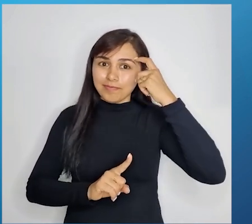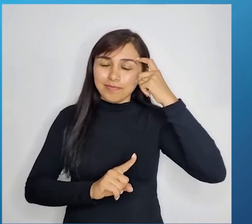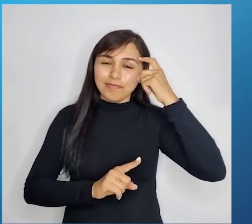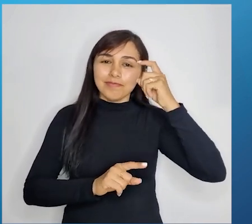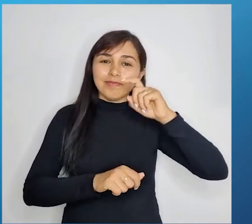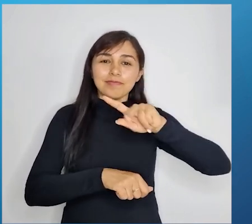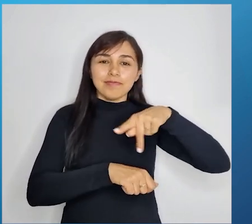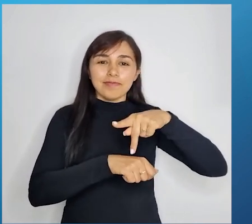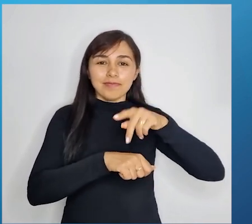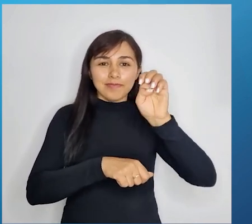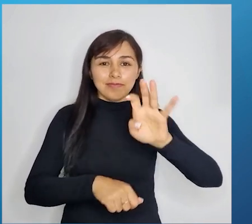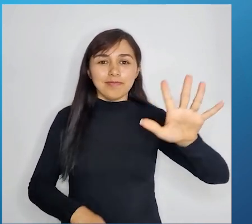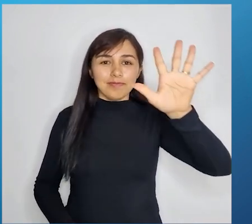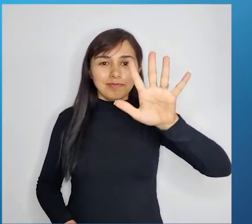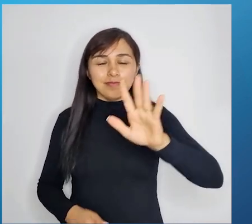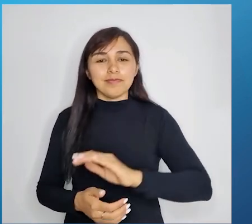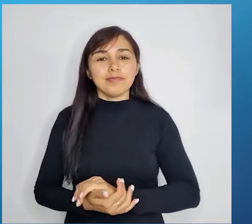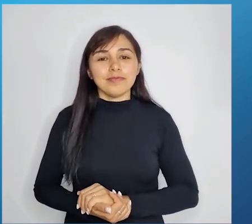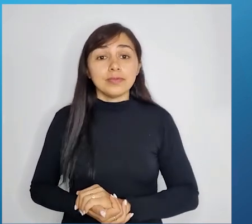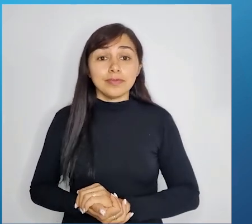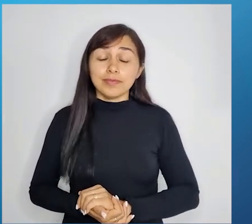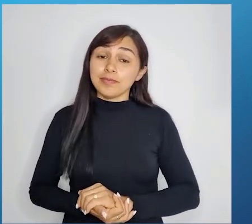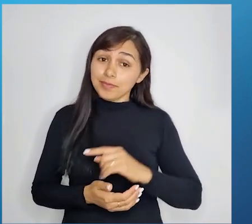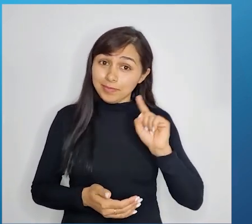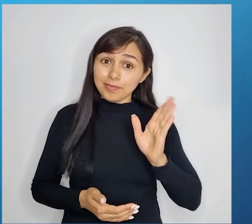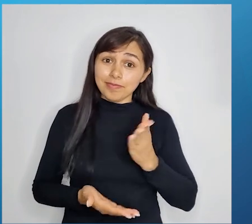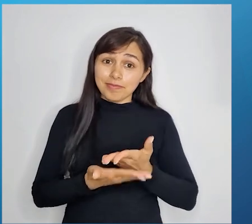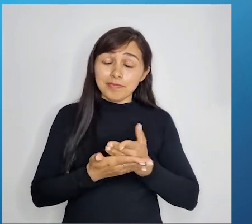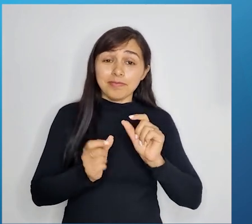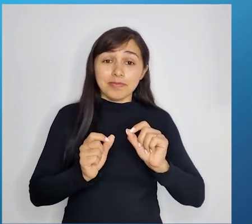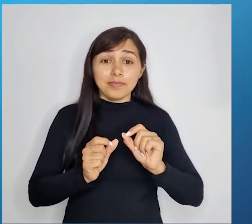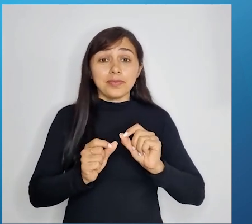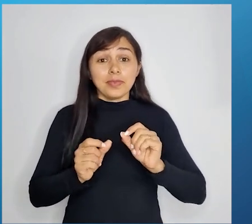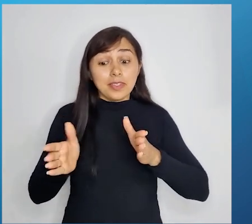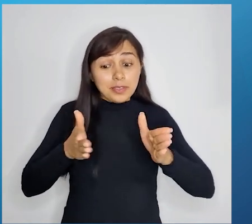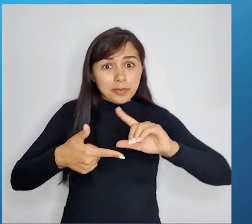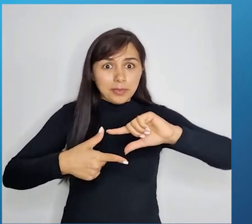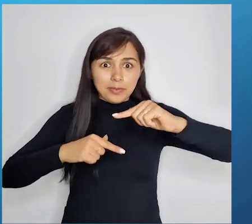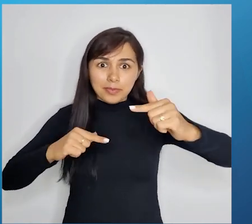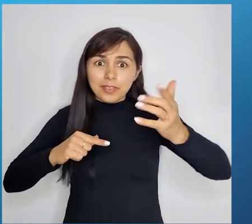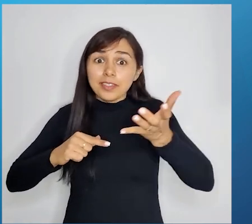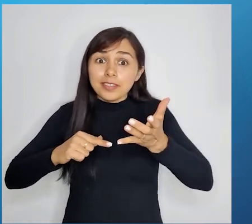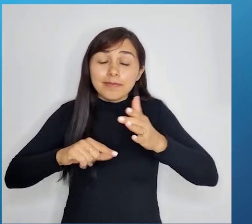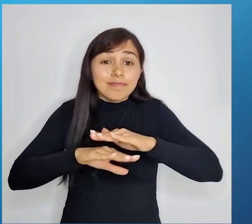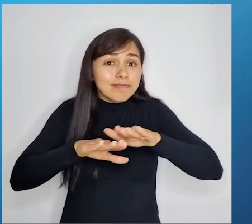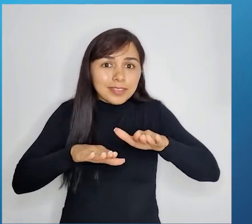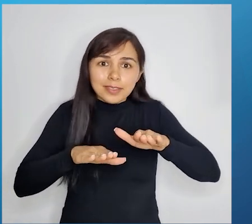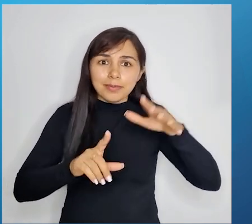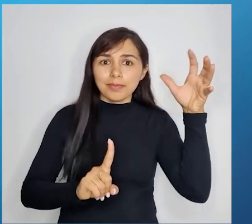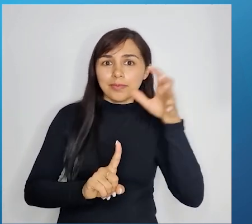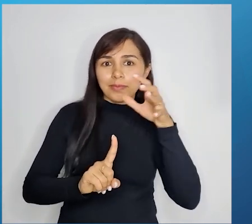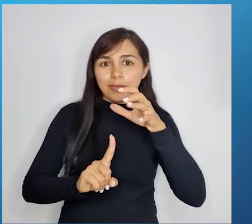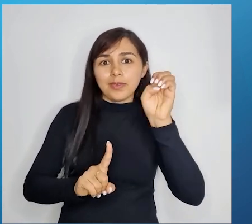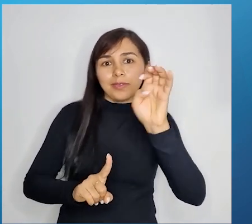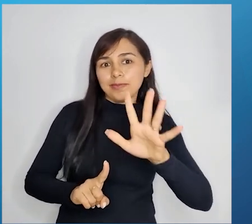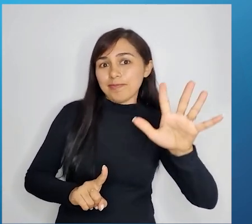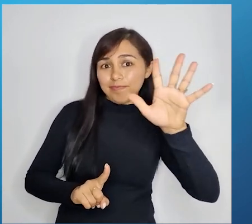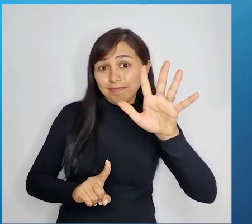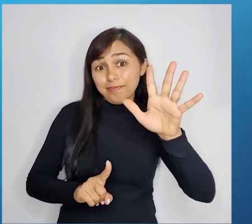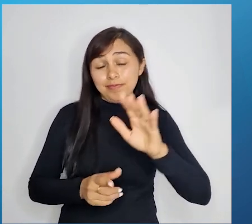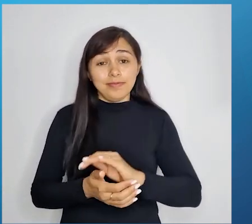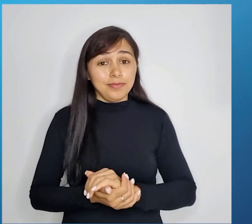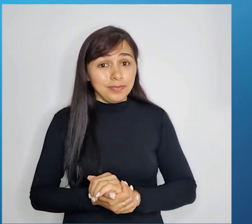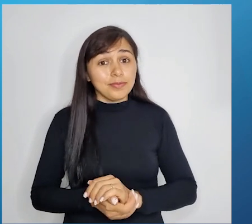Como a gente viu na aula de hoje, o movimento modernista queria romper com essas tradições, essas influências vindas de